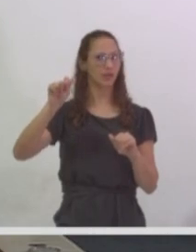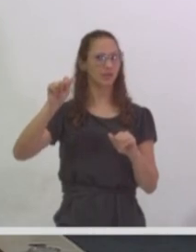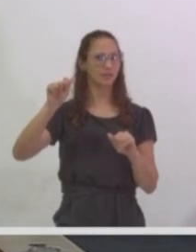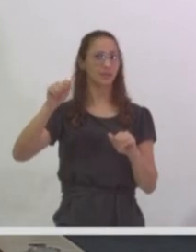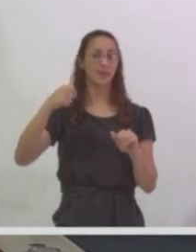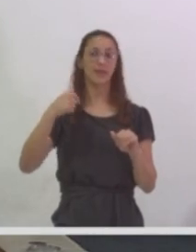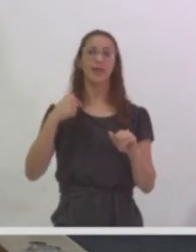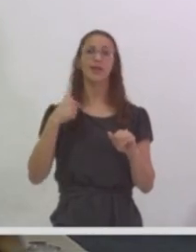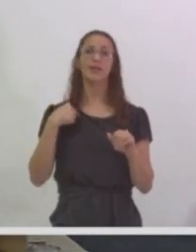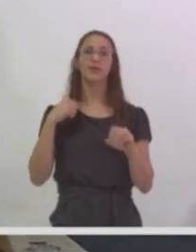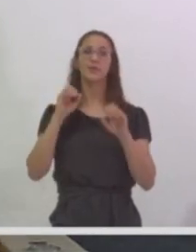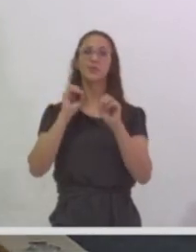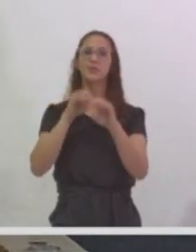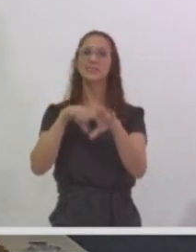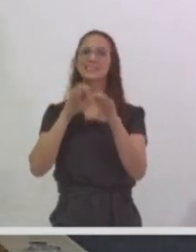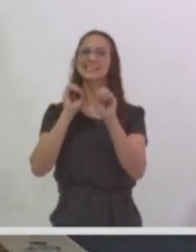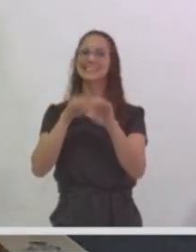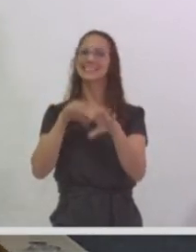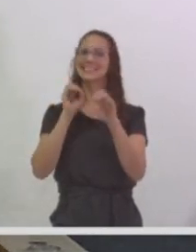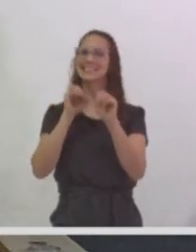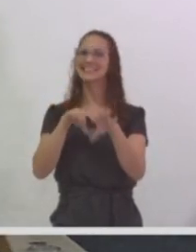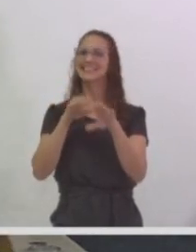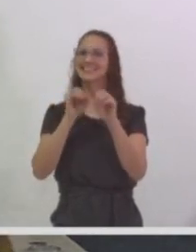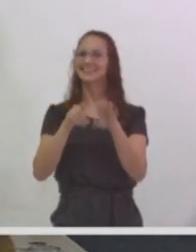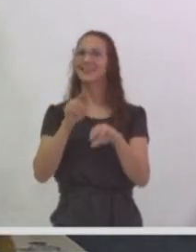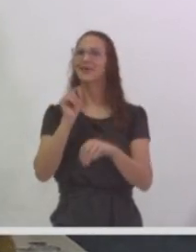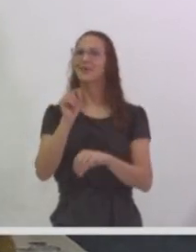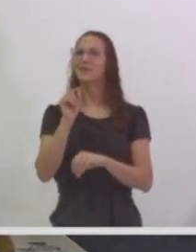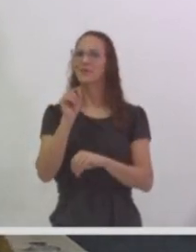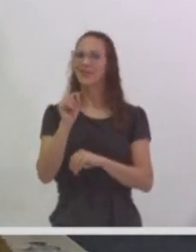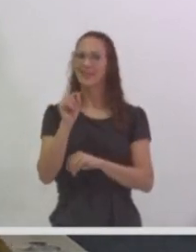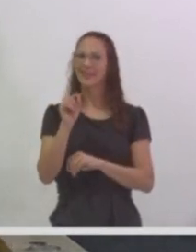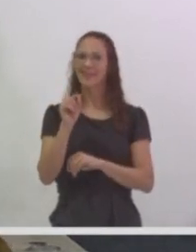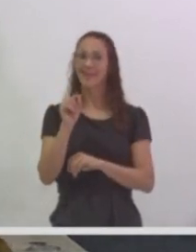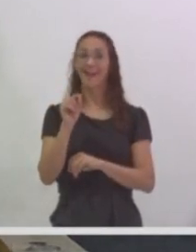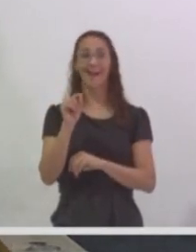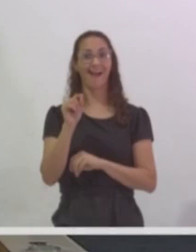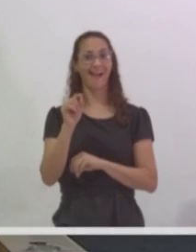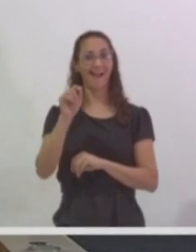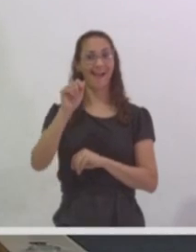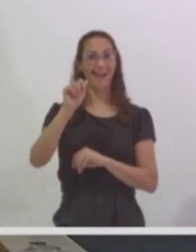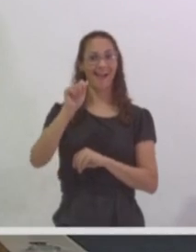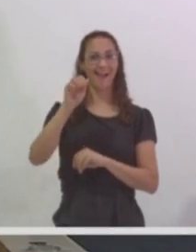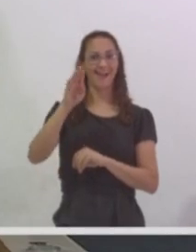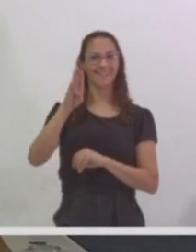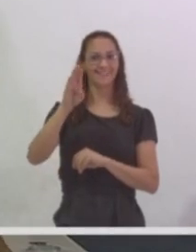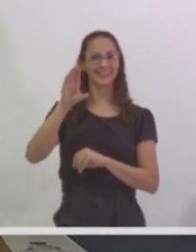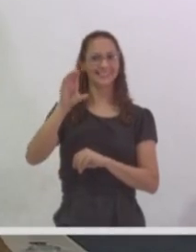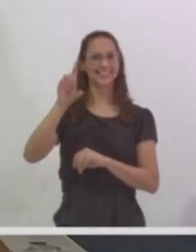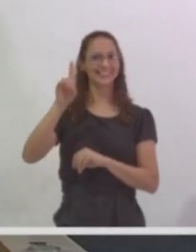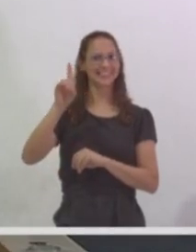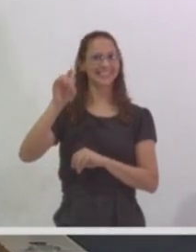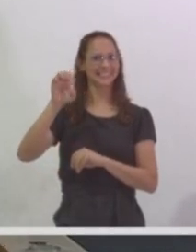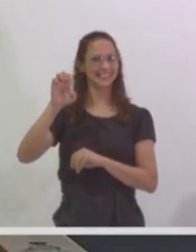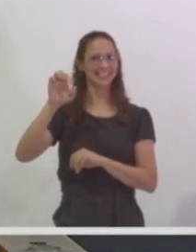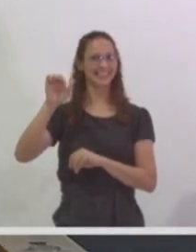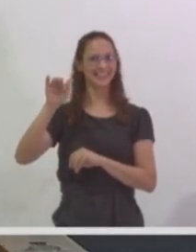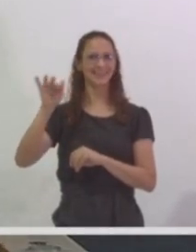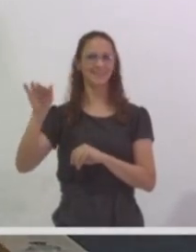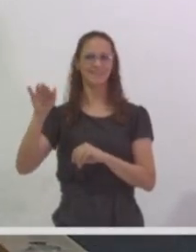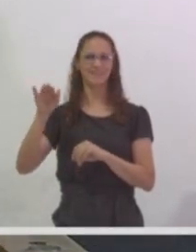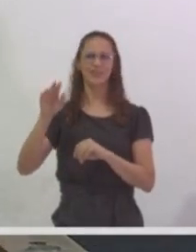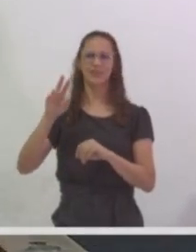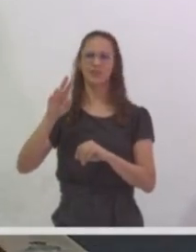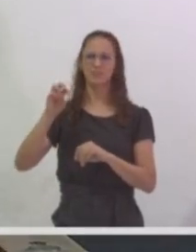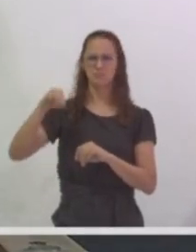ensinar vocês a fazer o alfabeto móvel. Os alunos vão precisar de um alfabeto chamado alfabeto móvel, que é esse